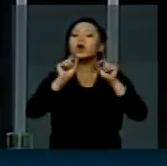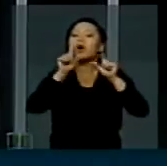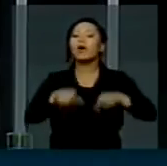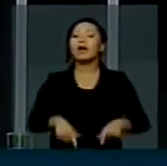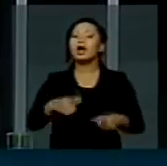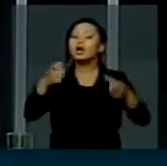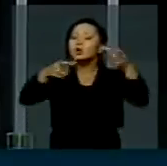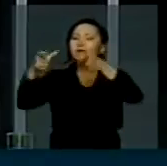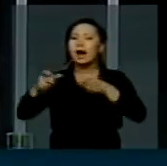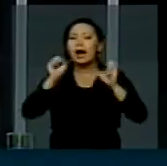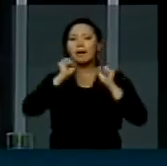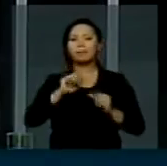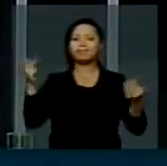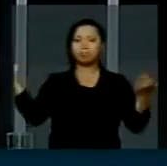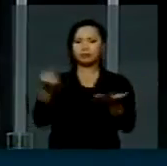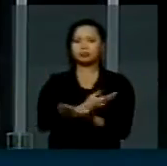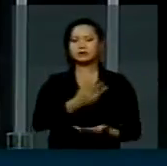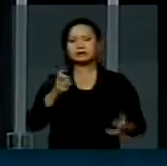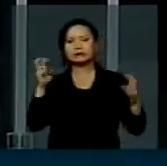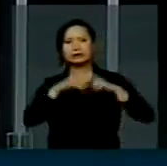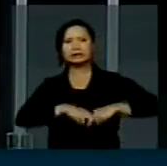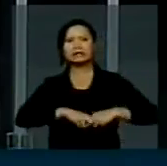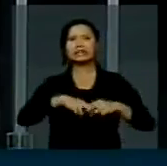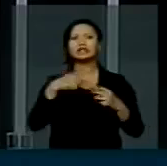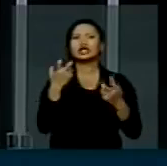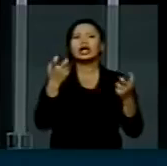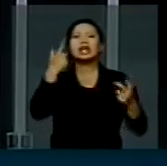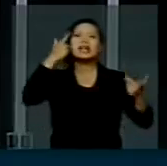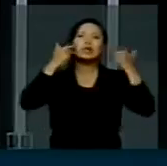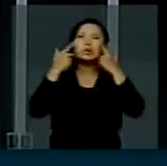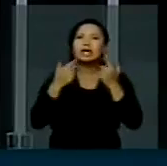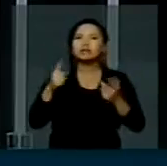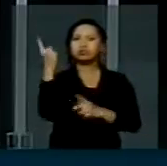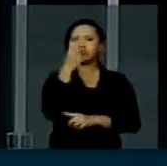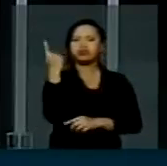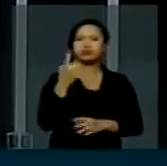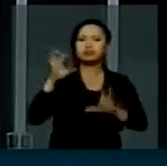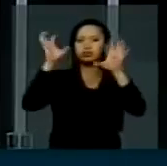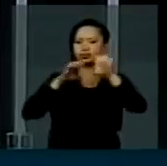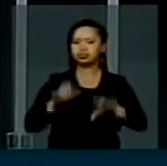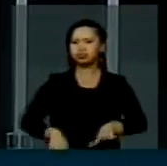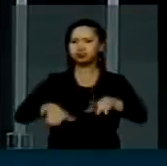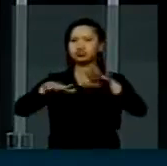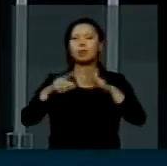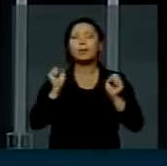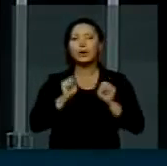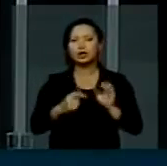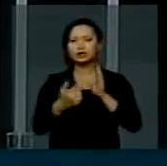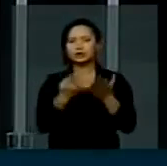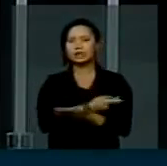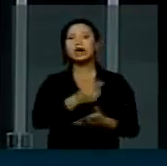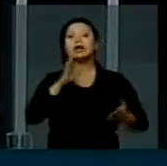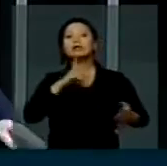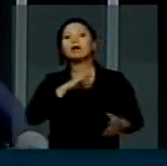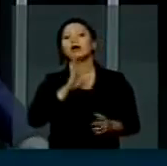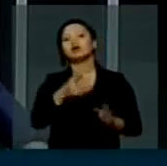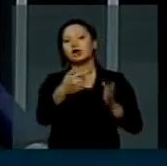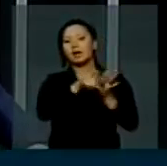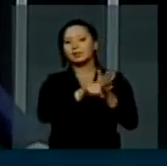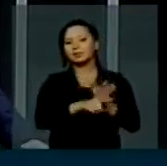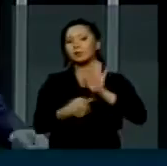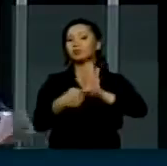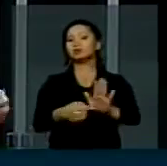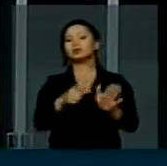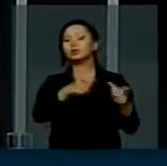as erosões, para os desastres geológicos ou para fraturas que possam acontecer no nosso meio ambiente. Então, para isso, nós tivemos